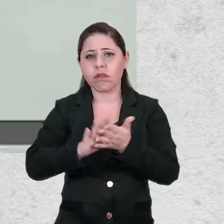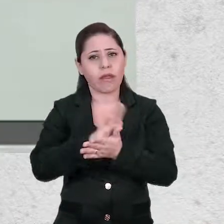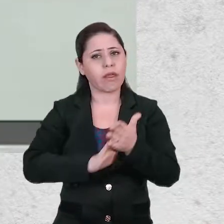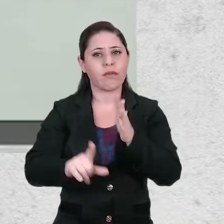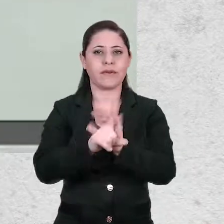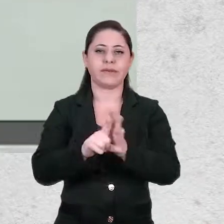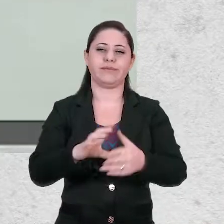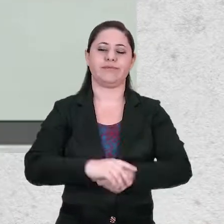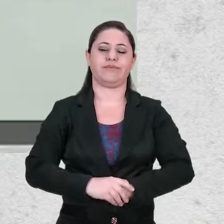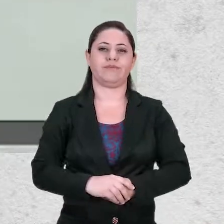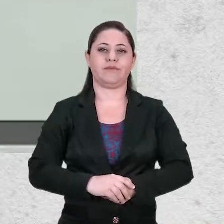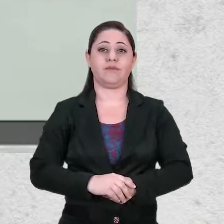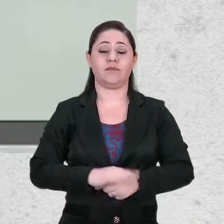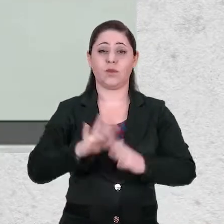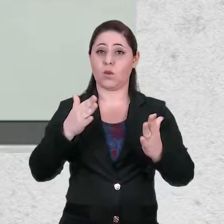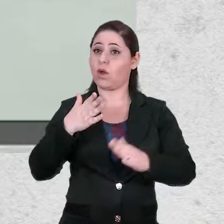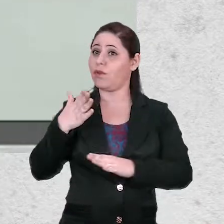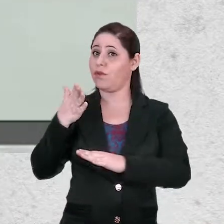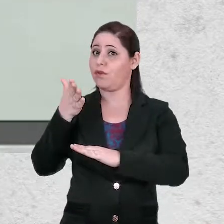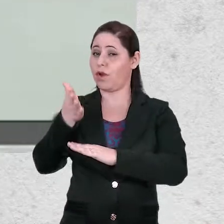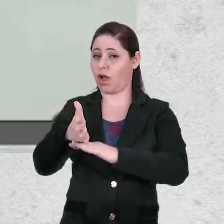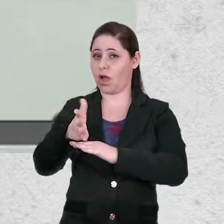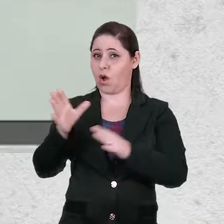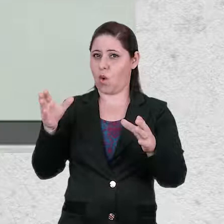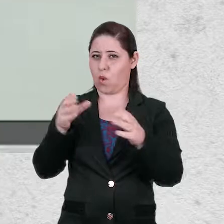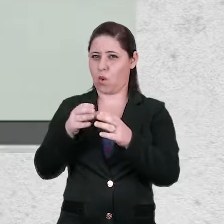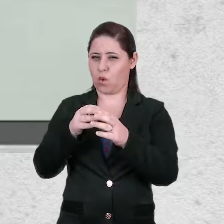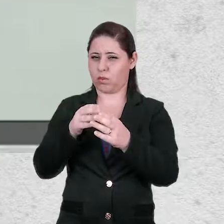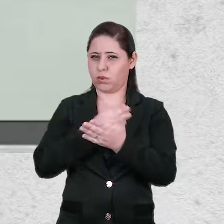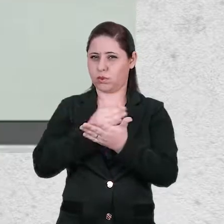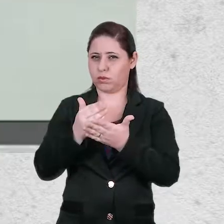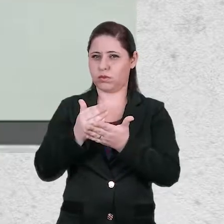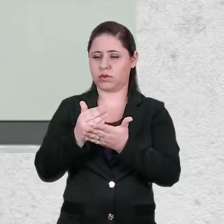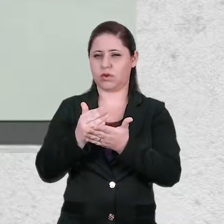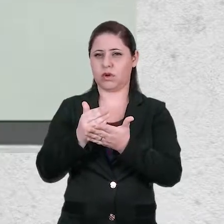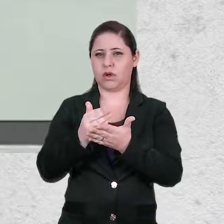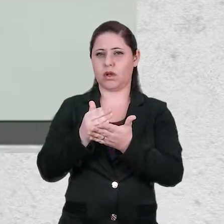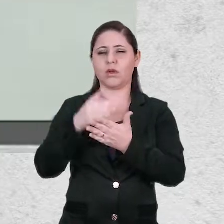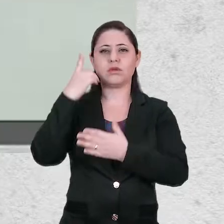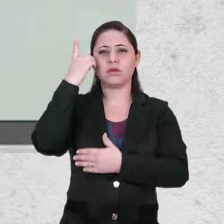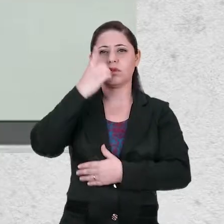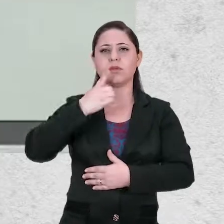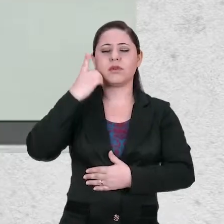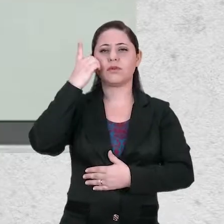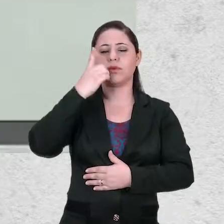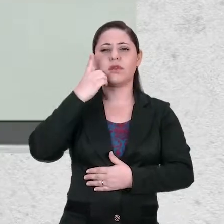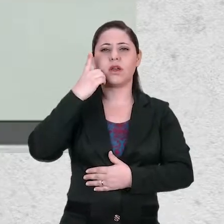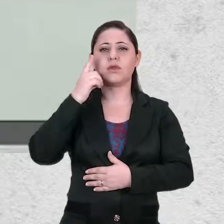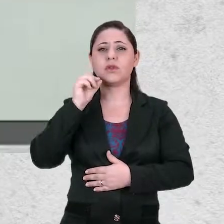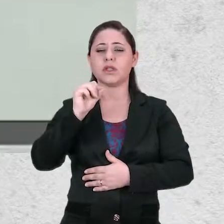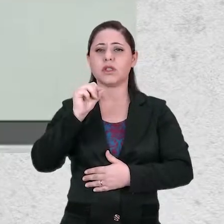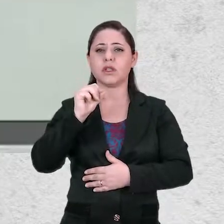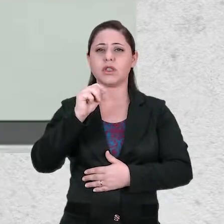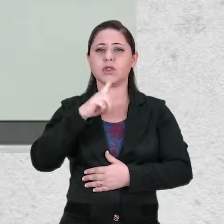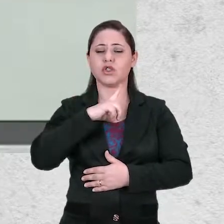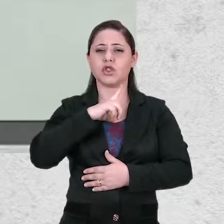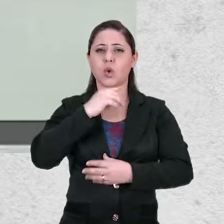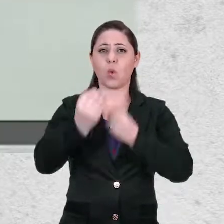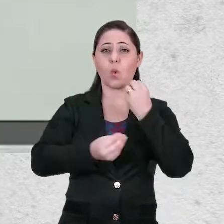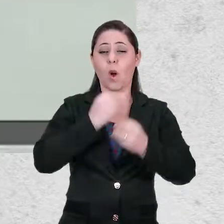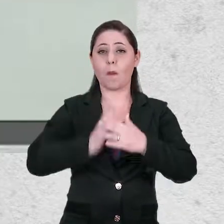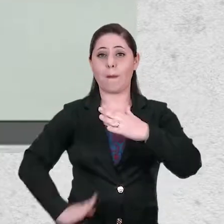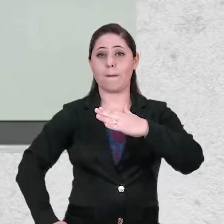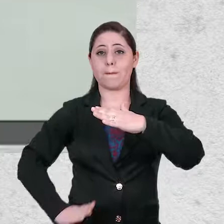E aí, quando eu fui para lá, entrei no grupo daqueles deputados que tinham colocado como